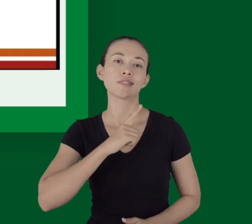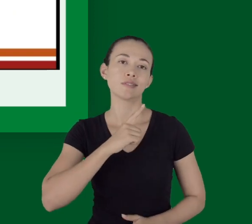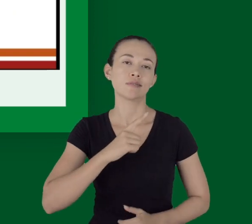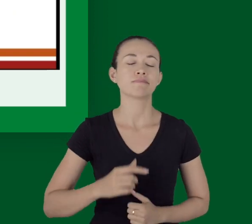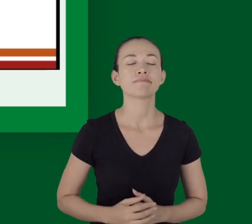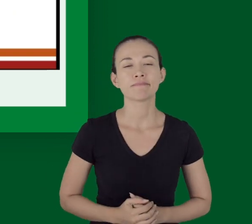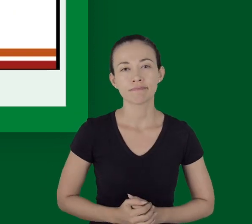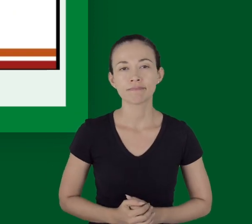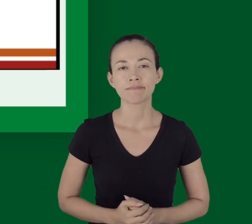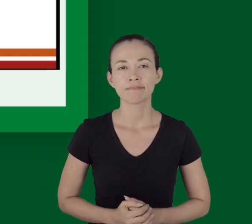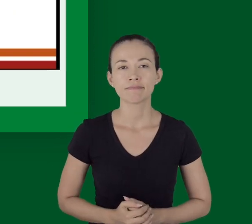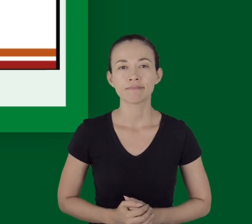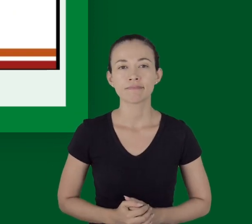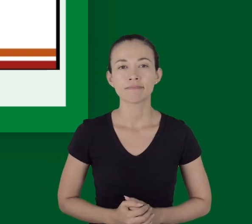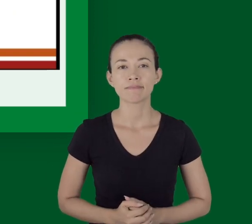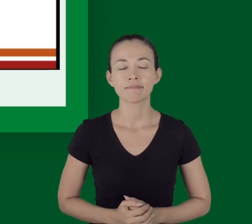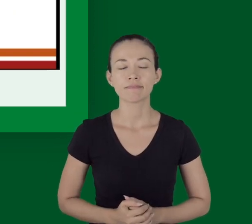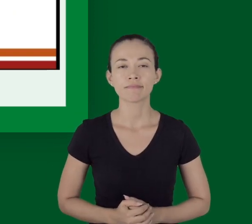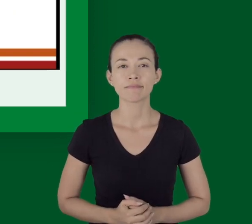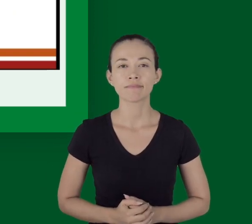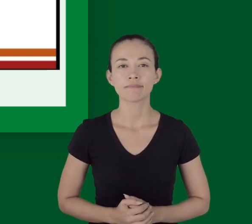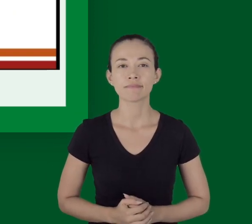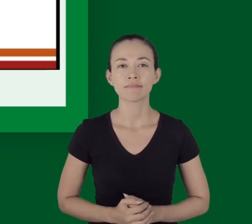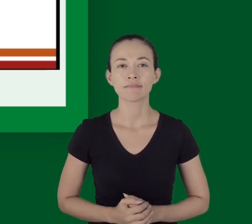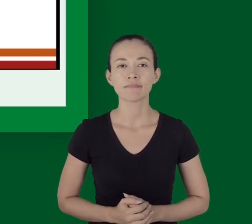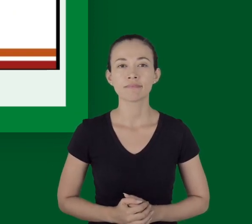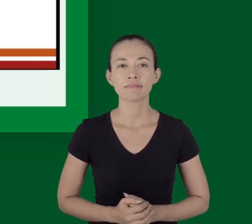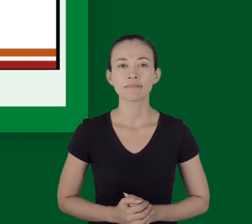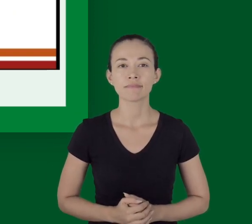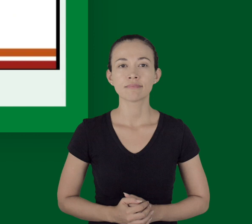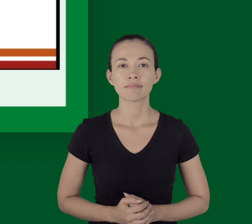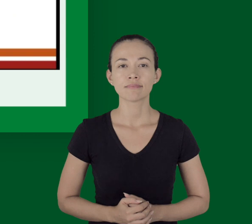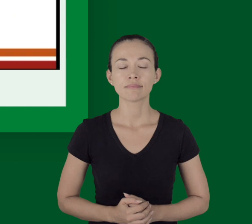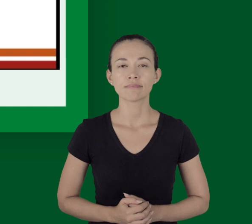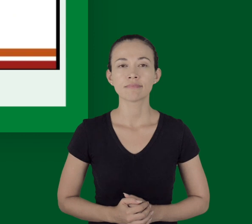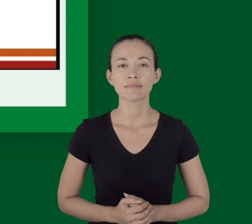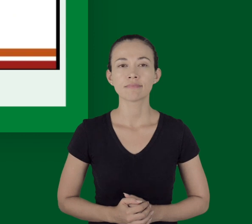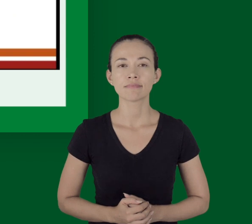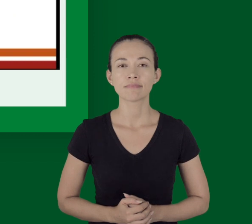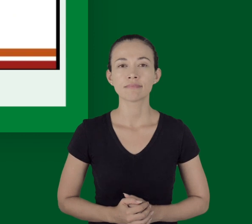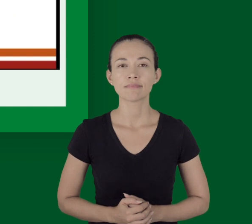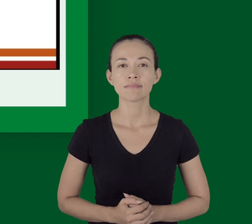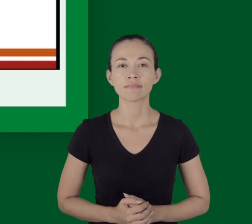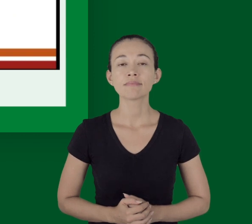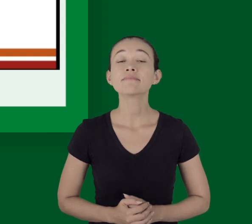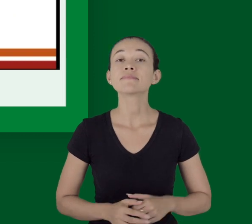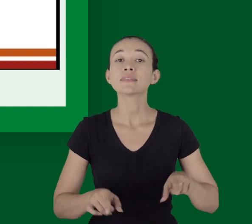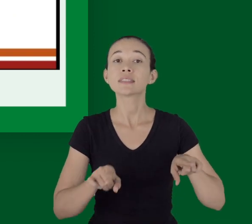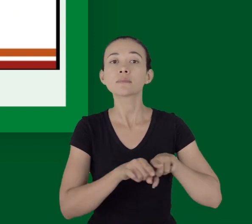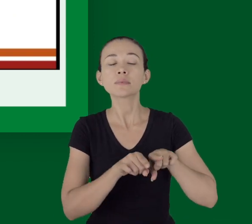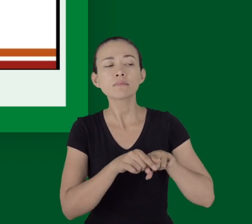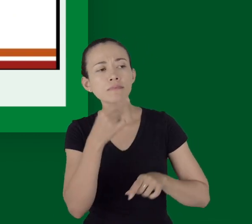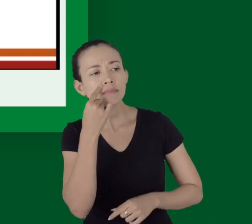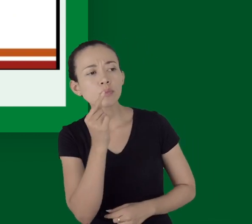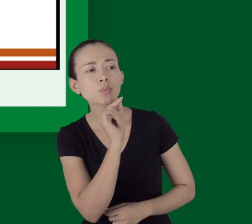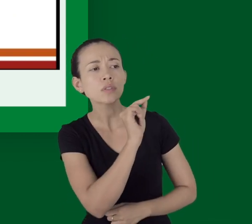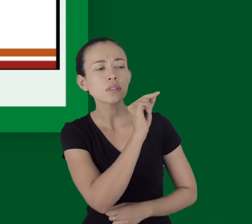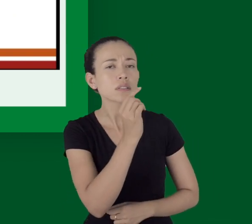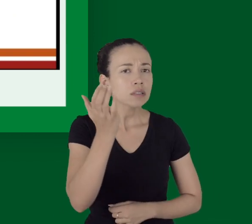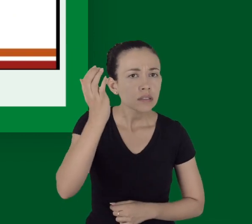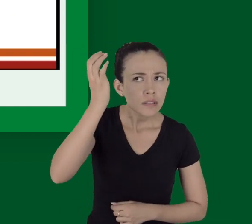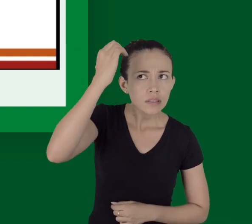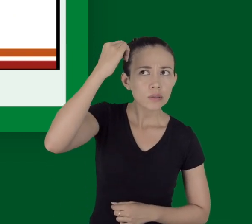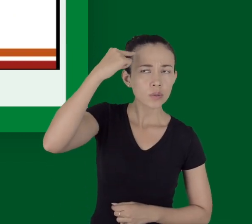resposta. E, claro, atenção em relação à questão dos processos de hipertensão intracraniana. E a tríade de Cushing, ela precisa ser o